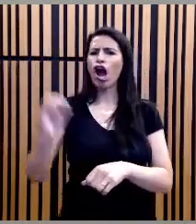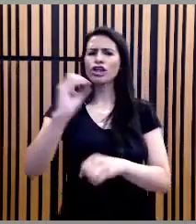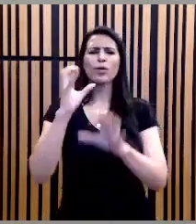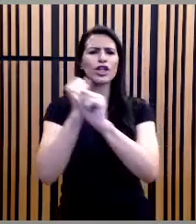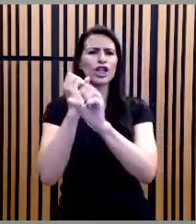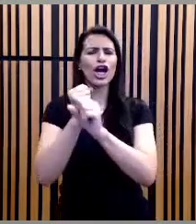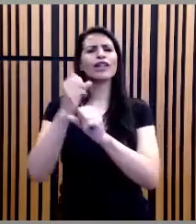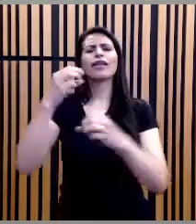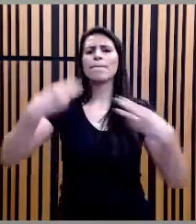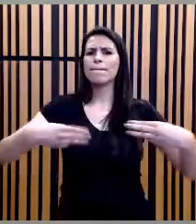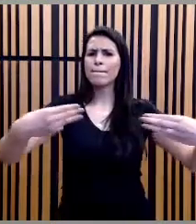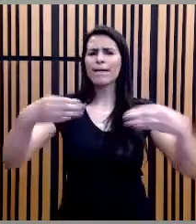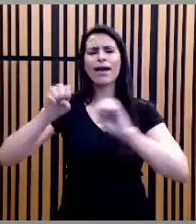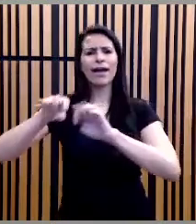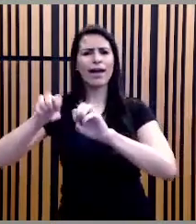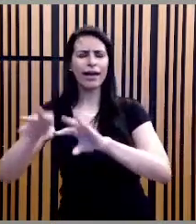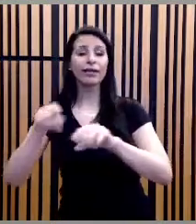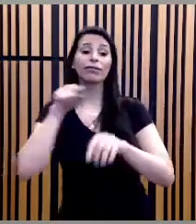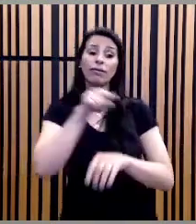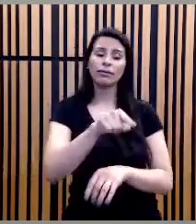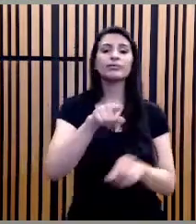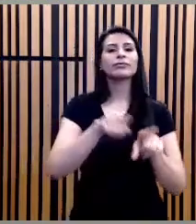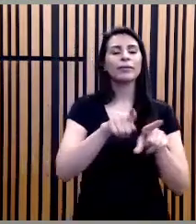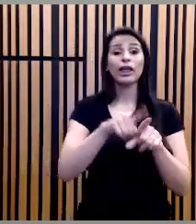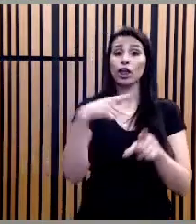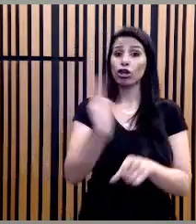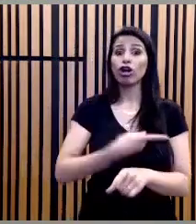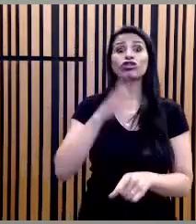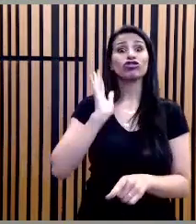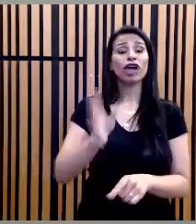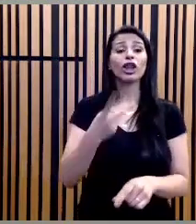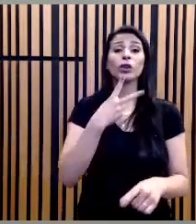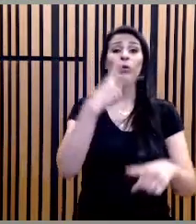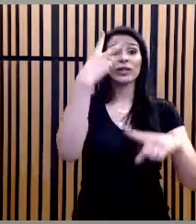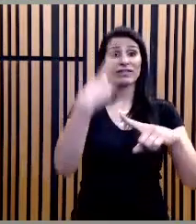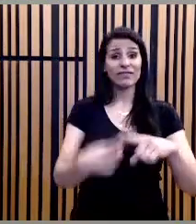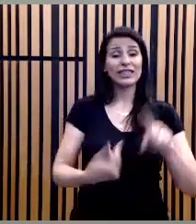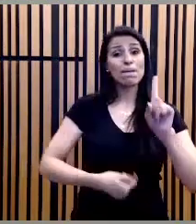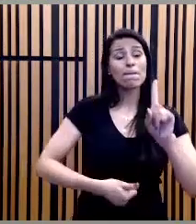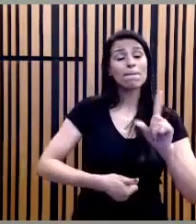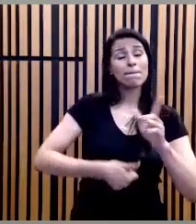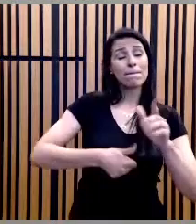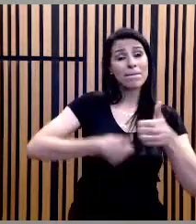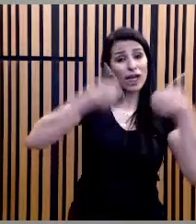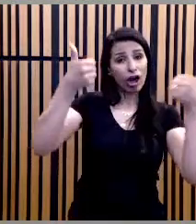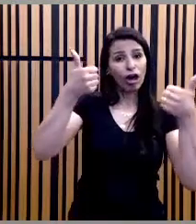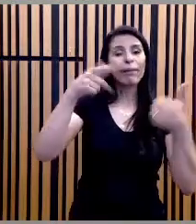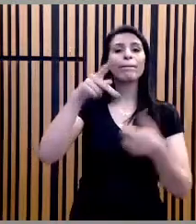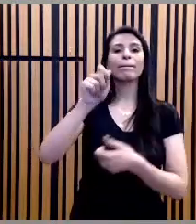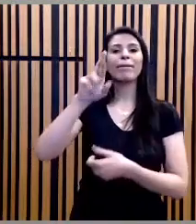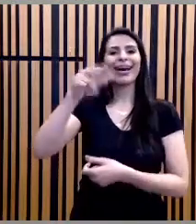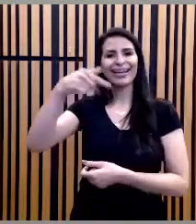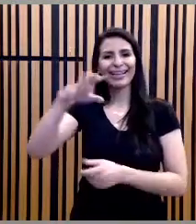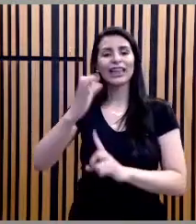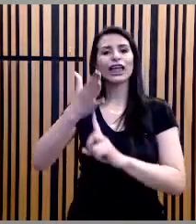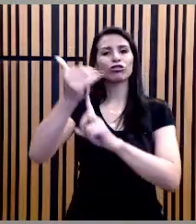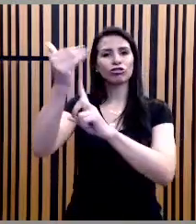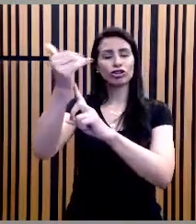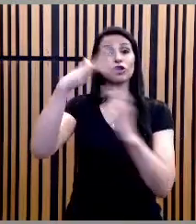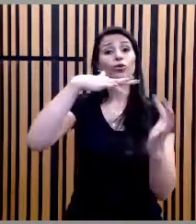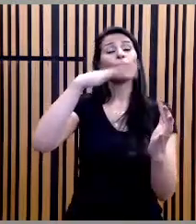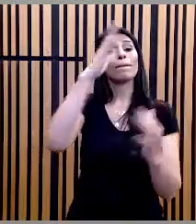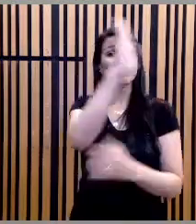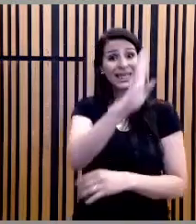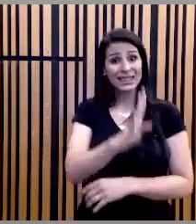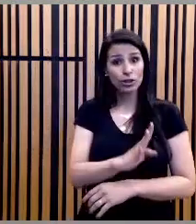parque e a incubadora, eles não ficam atrás. A gente já foi eleito duas vezes o melhor parque tecnológico do Brasil. E a gente foi eleito